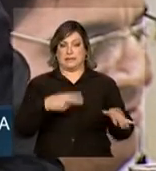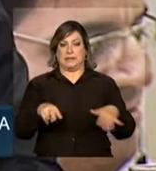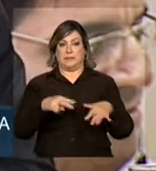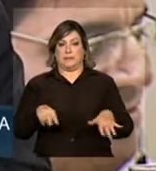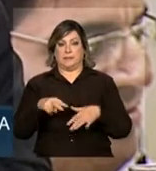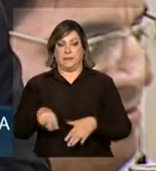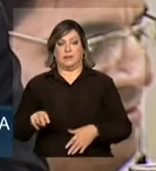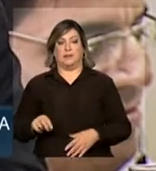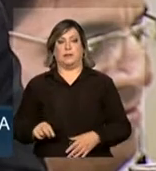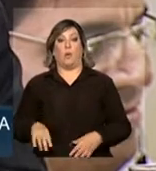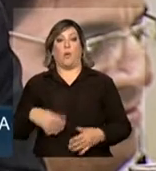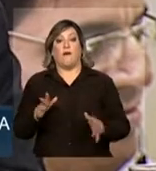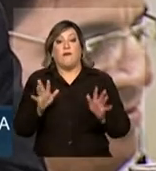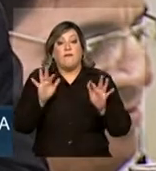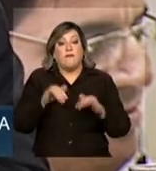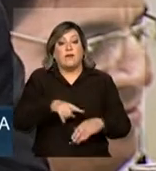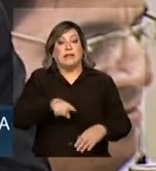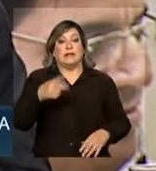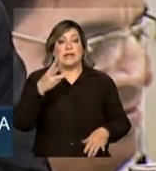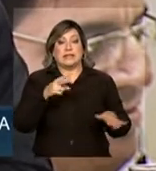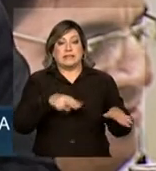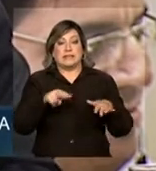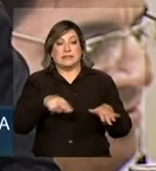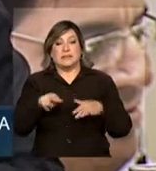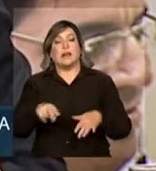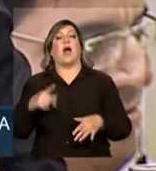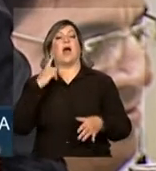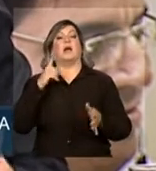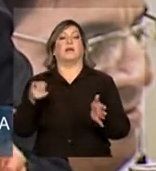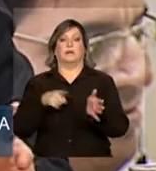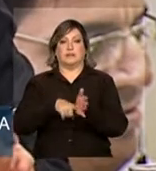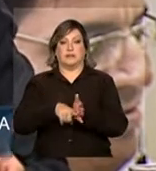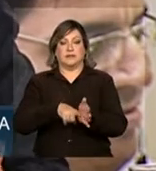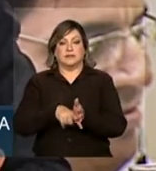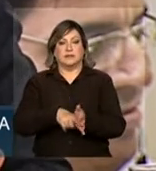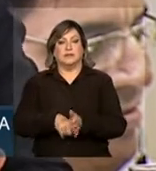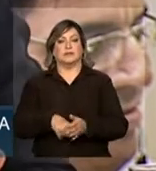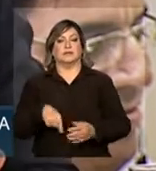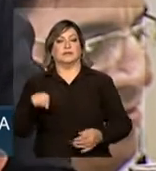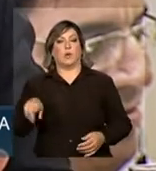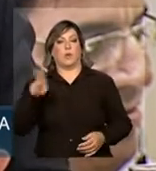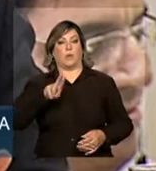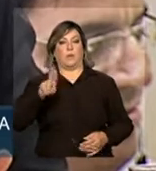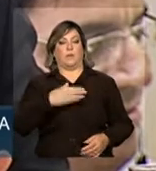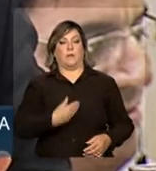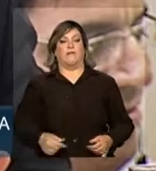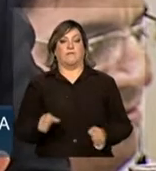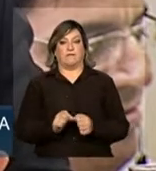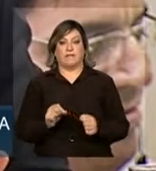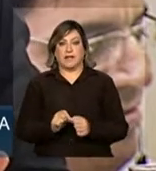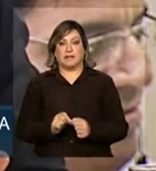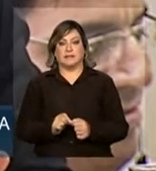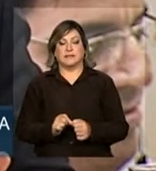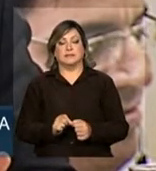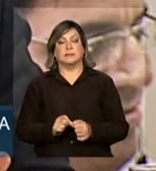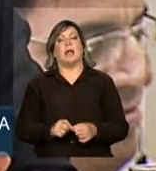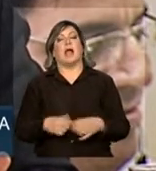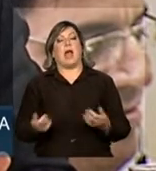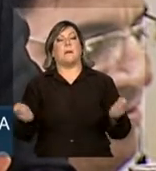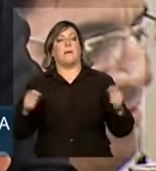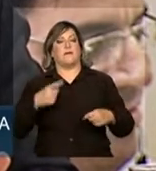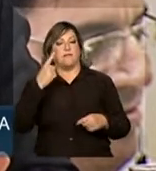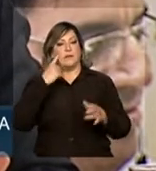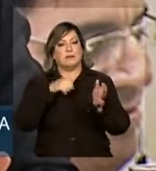só no final das três semanas na avaliação que as Universidades públicas fazem nós vamos poder ter um balanço de algum